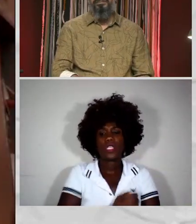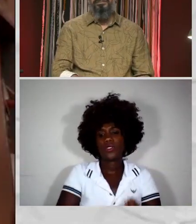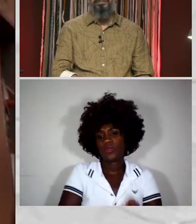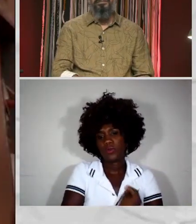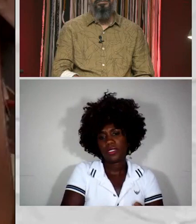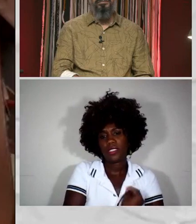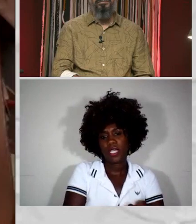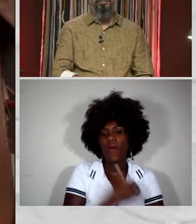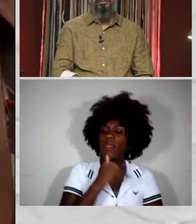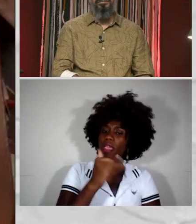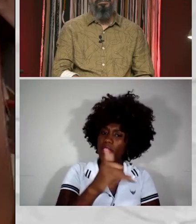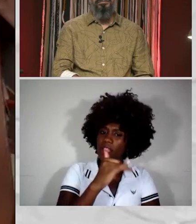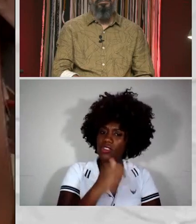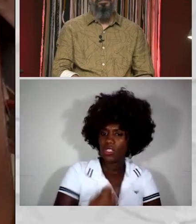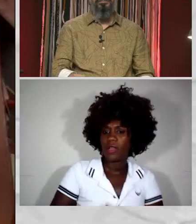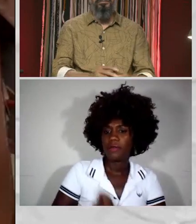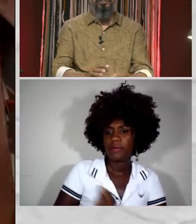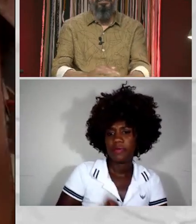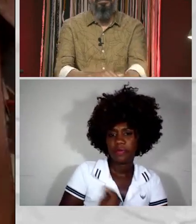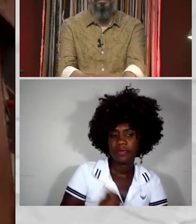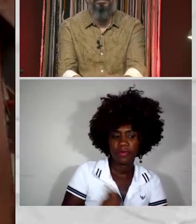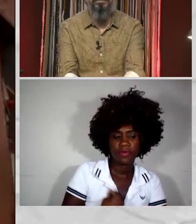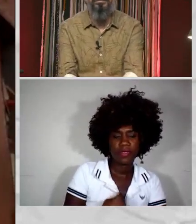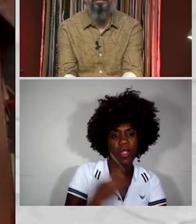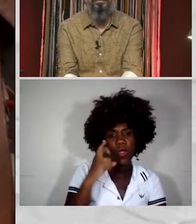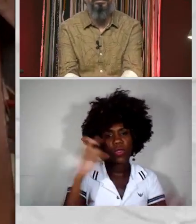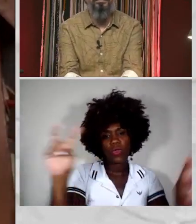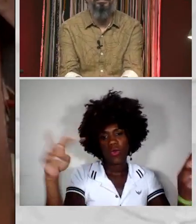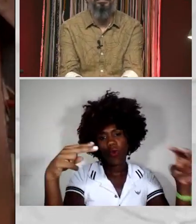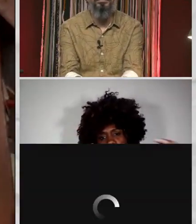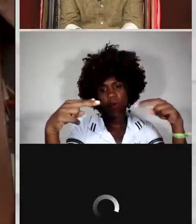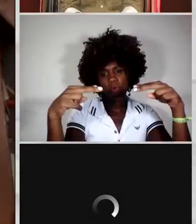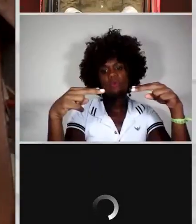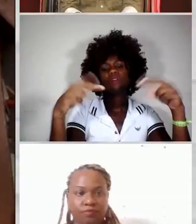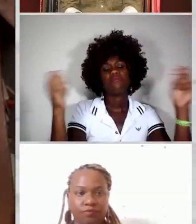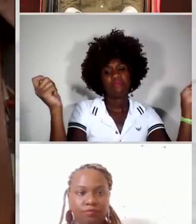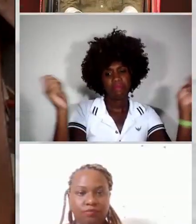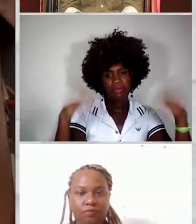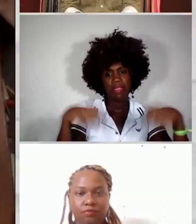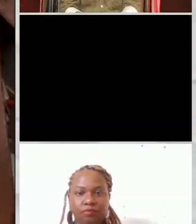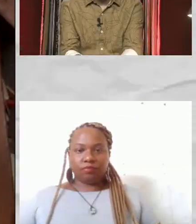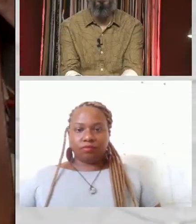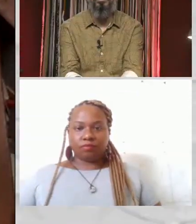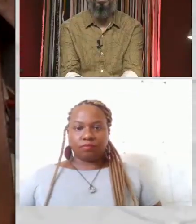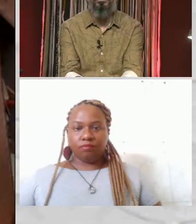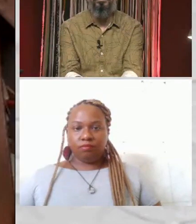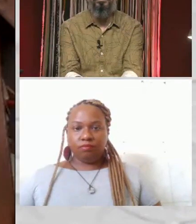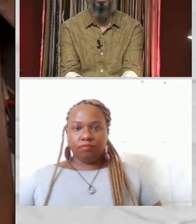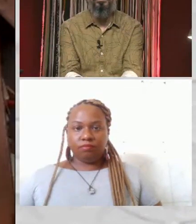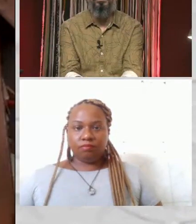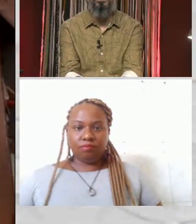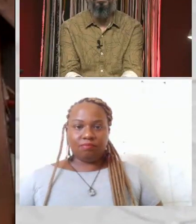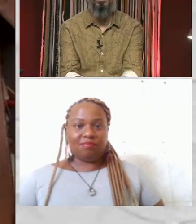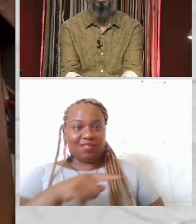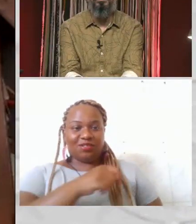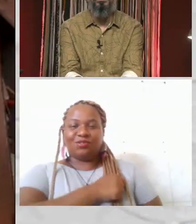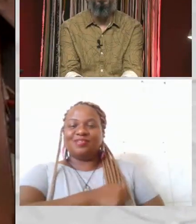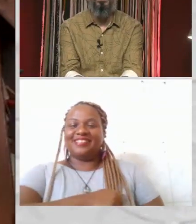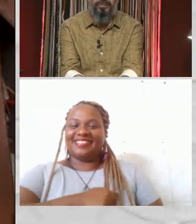a energia física no olho a olho ali, isso aí faz muita falta, isso aí eu estou com muita saudade de